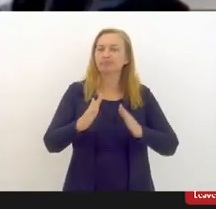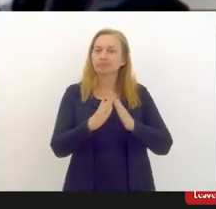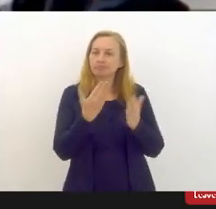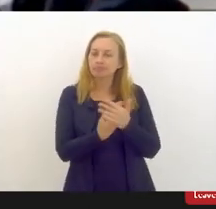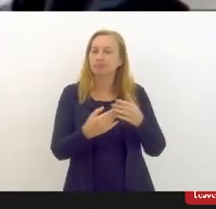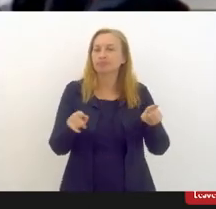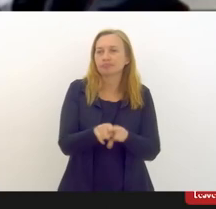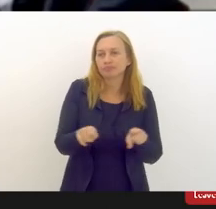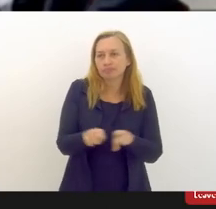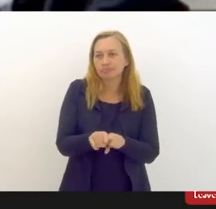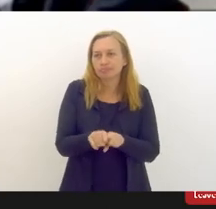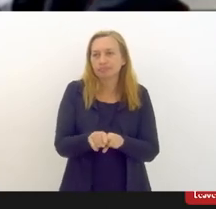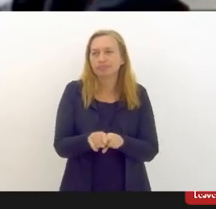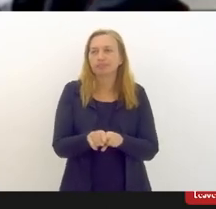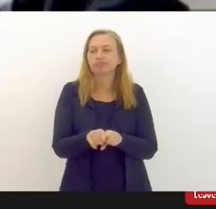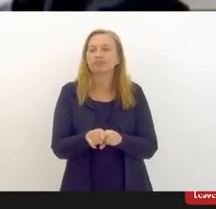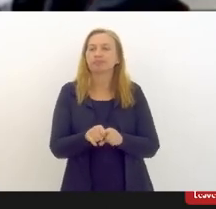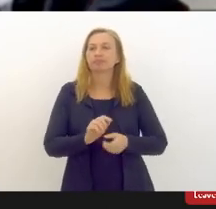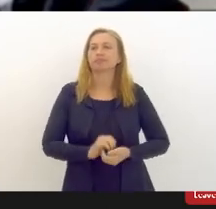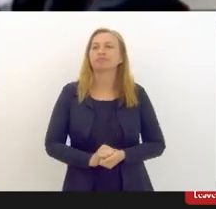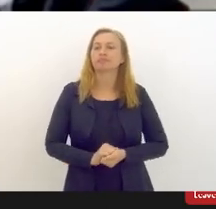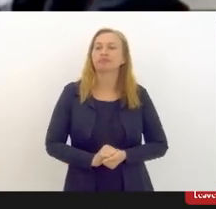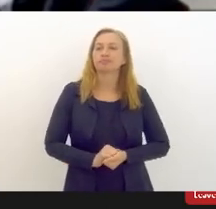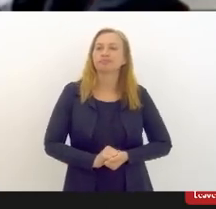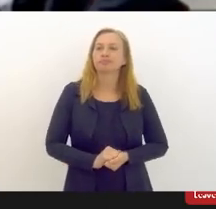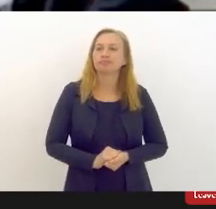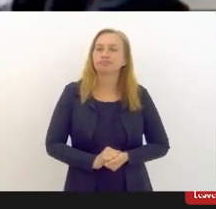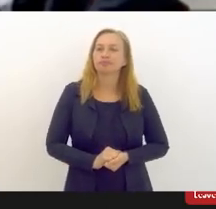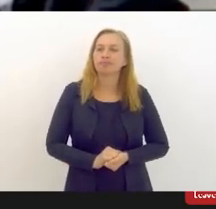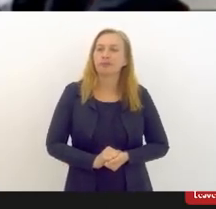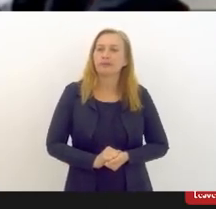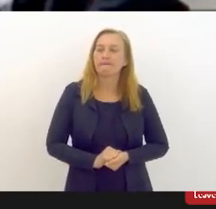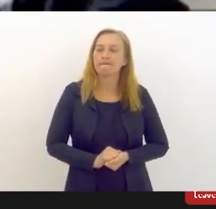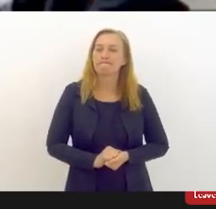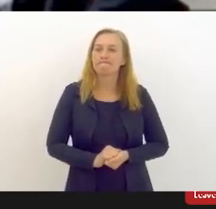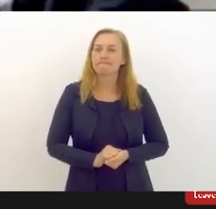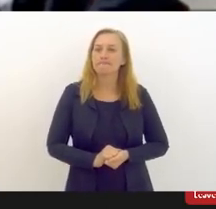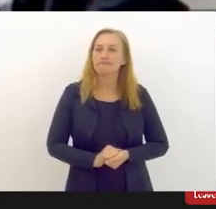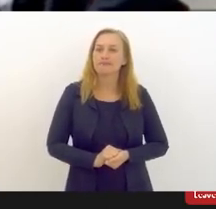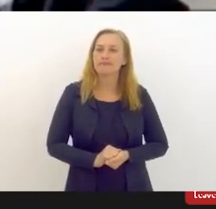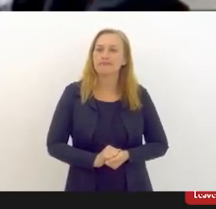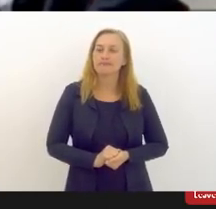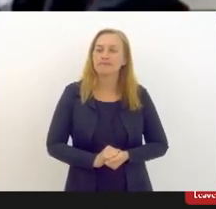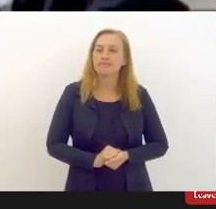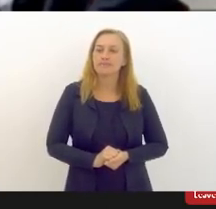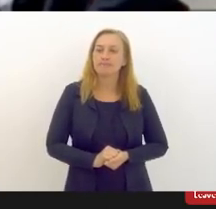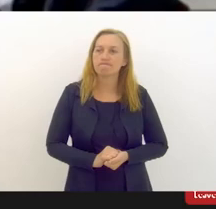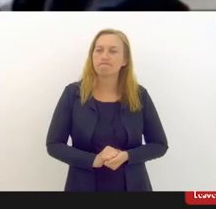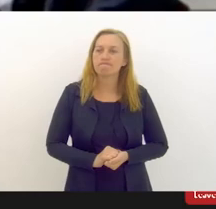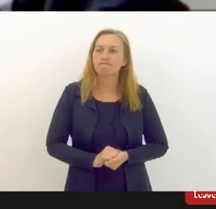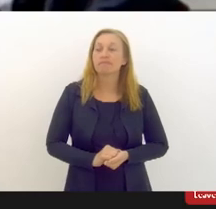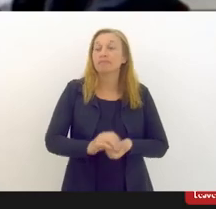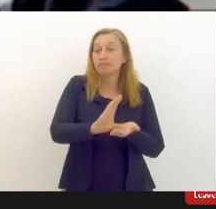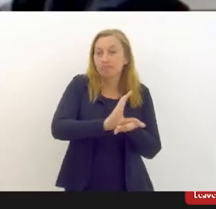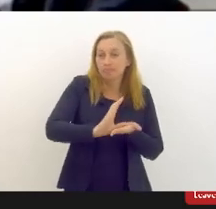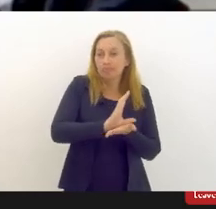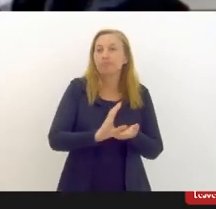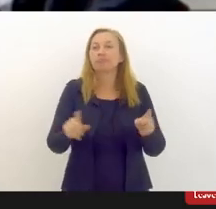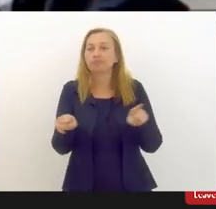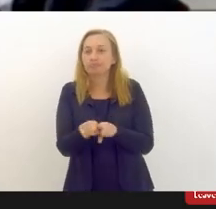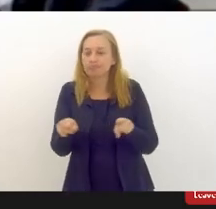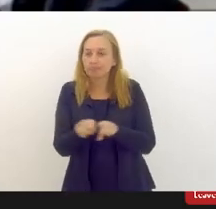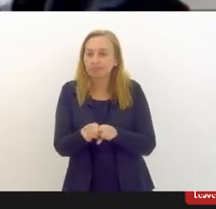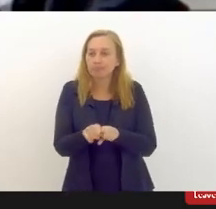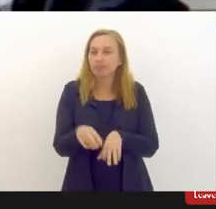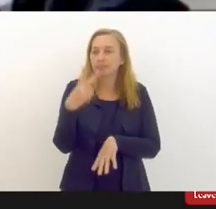também, quer dizer, sem a recomposição dos conselhos escolares, porque esses conselhos também estão